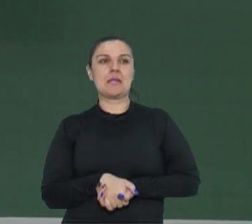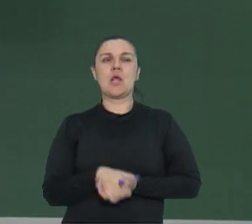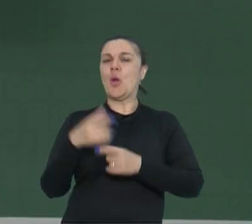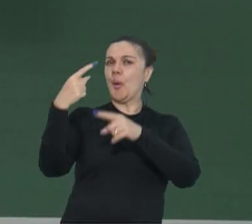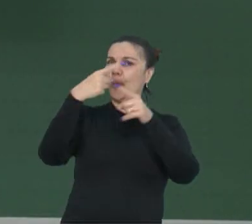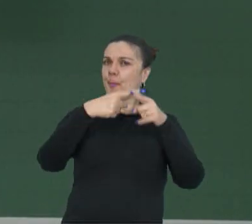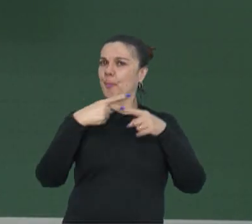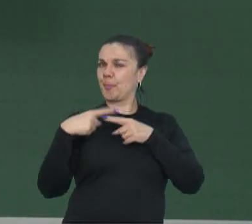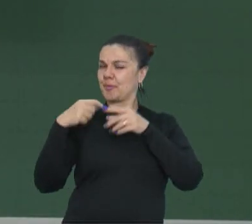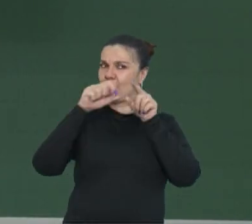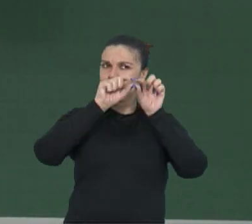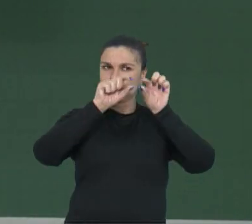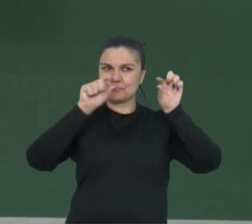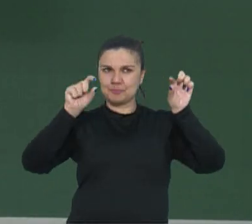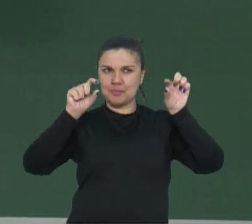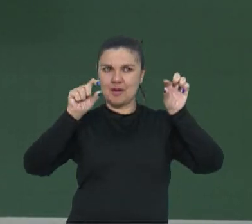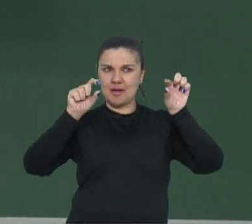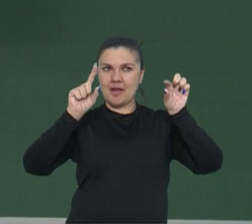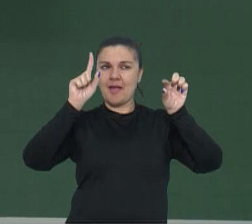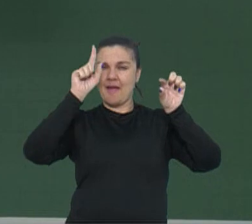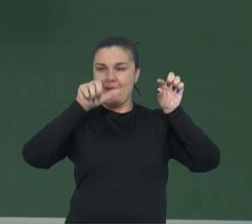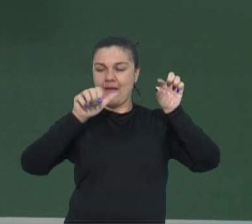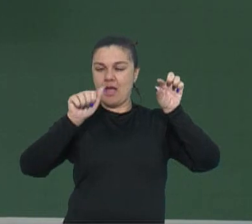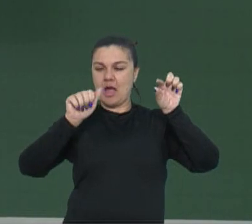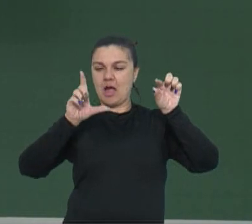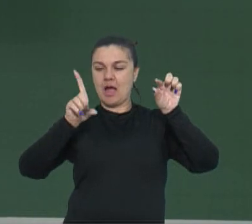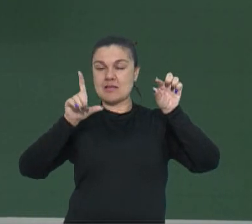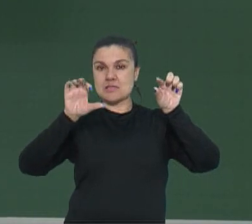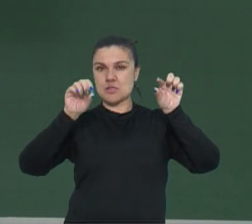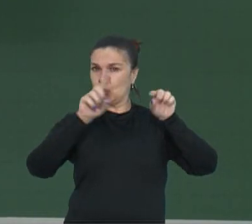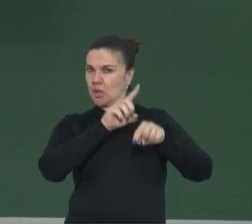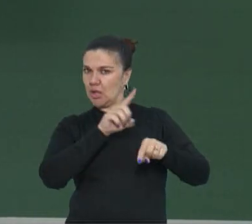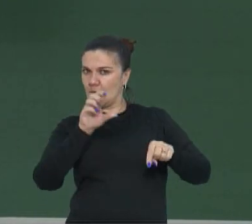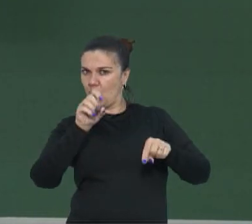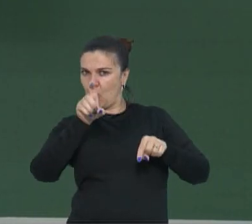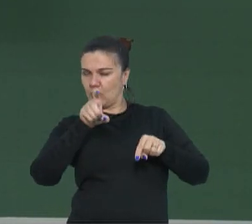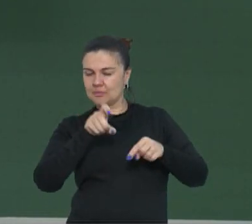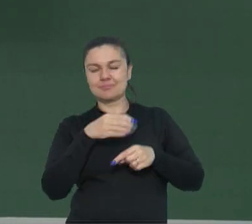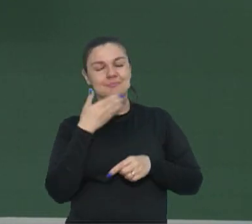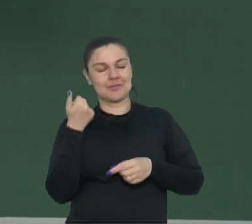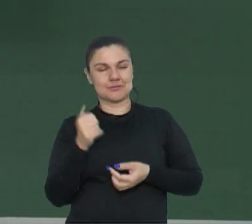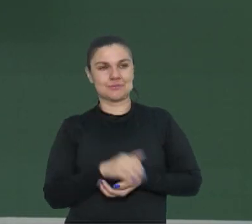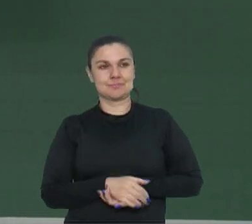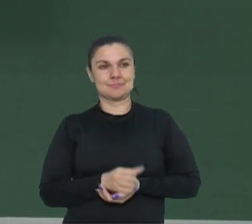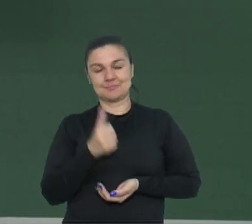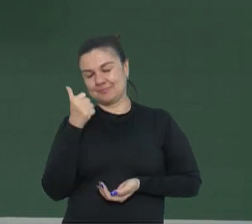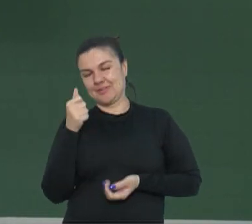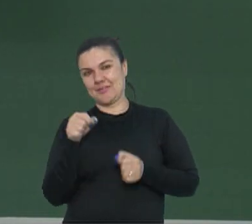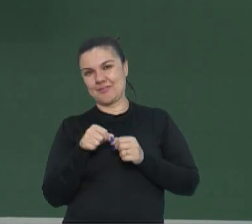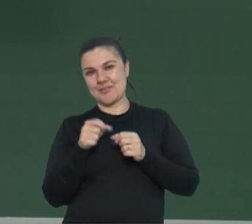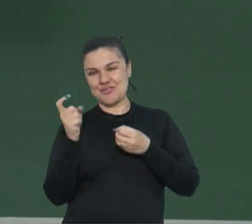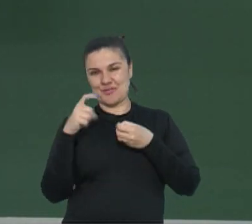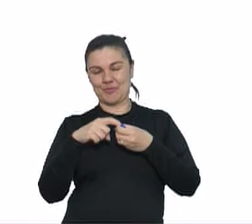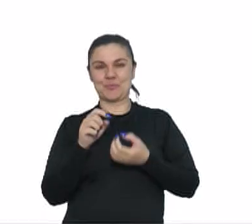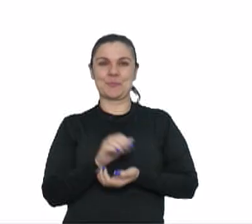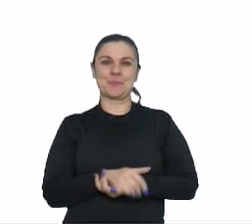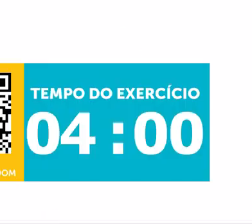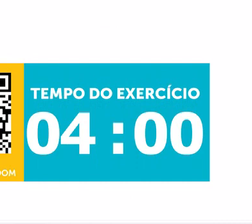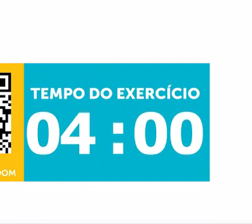Por que os elementos a seguir são considerados ácidos e não óxidos? Fácil, né? Faz aí e eu já volto.